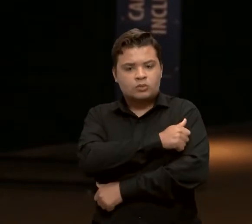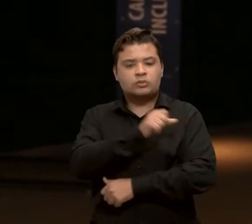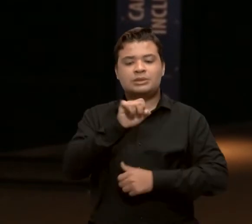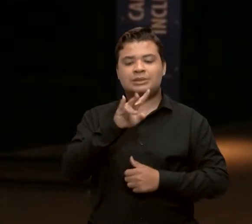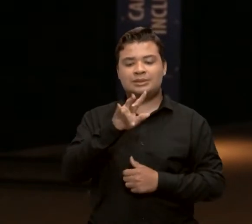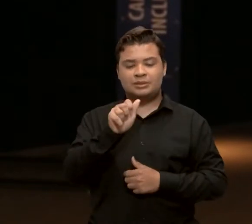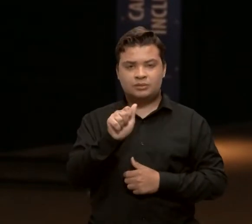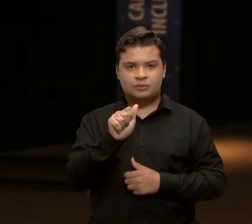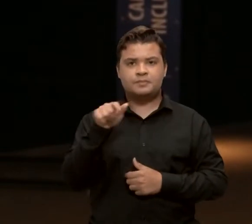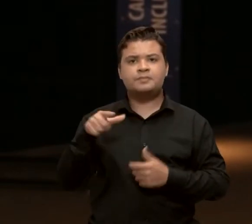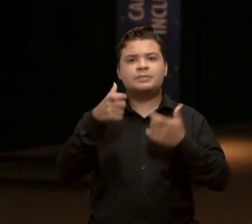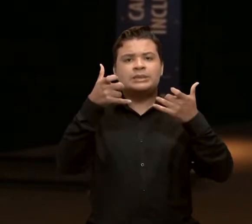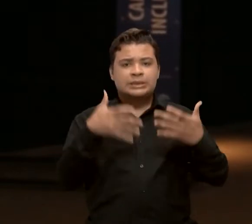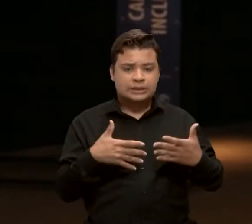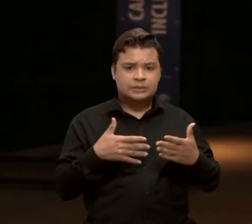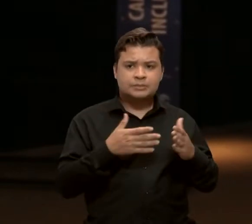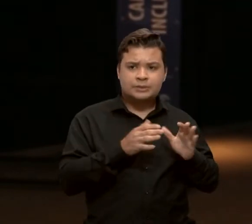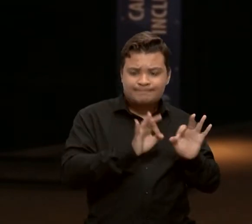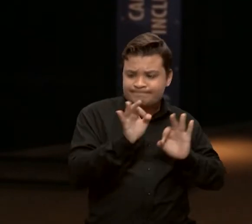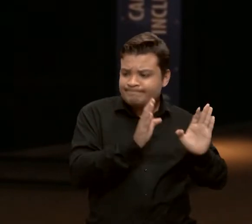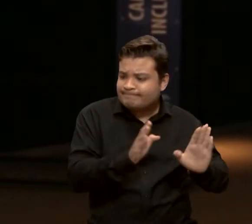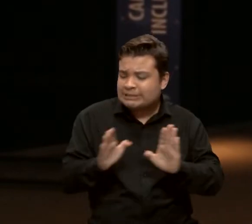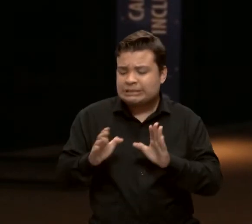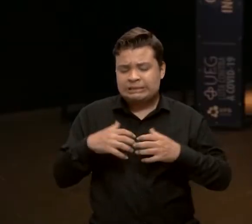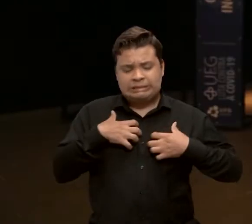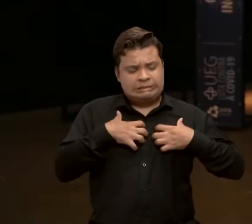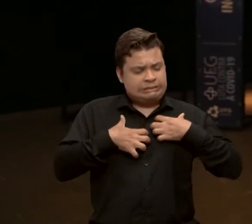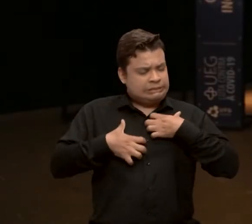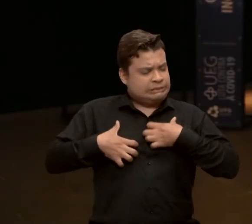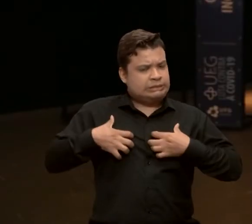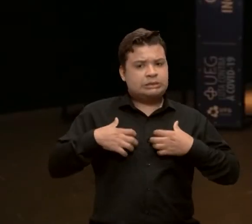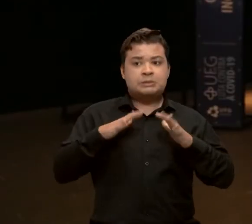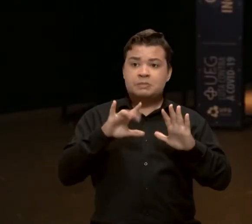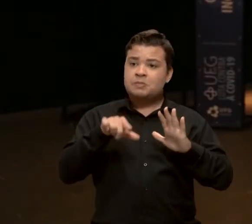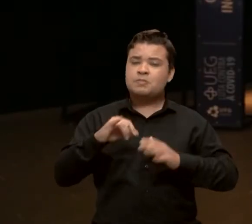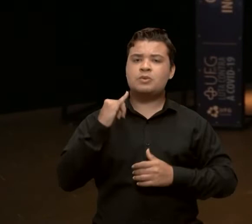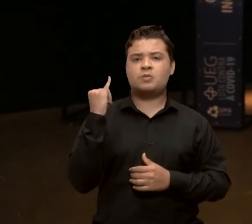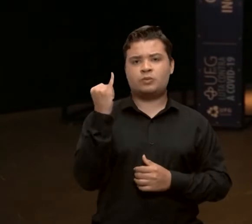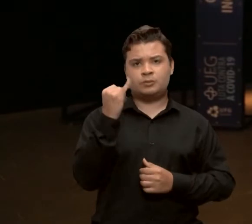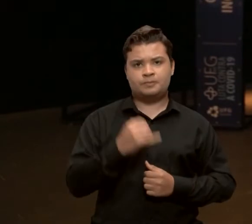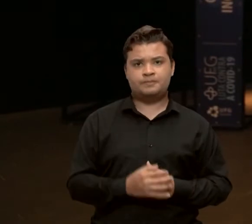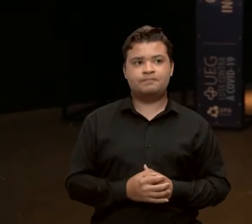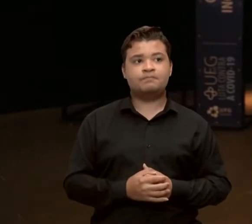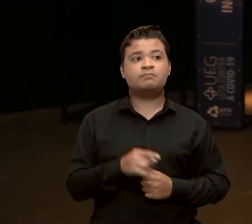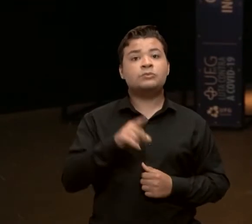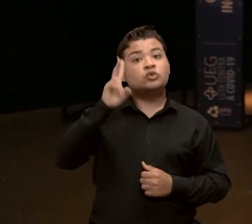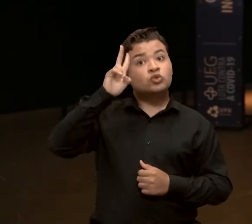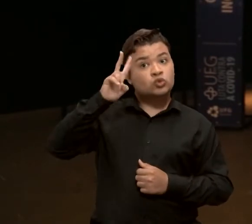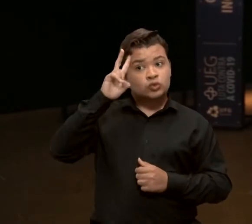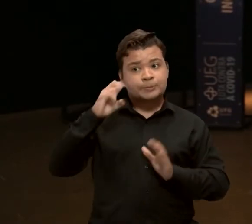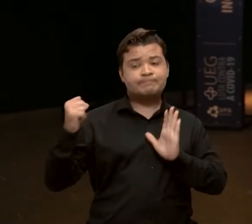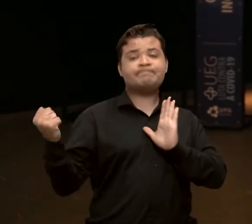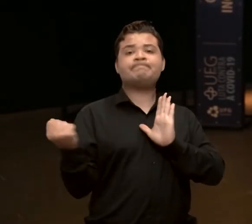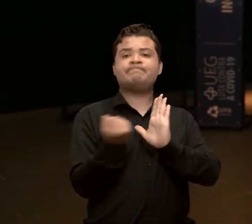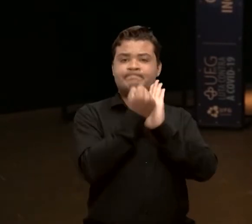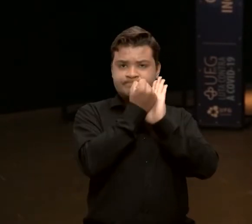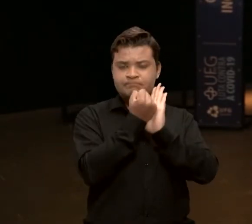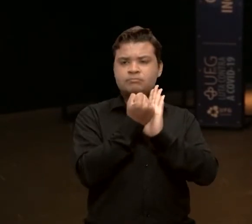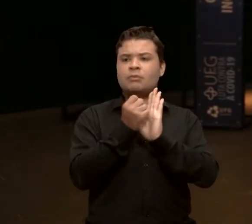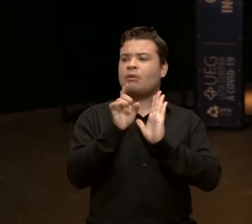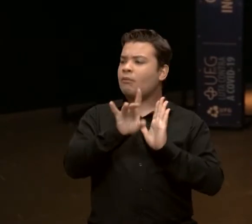sido doloroso, foi importante para a turma. É uma coisa que vai ficar histórica, é uma coisa que cada um foi aprendendo com o passar do